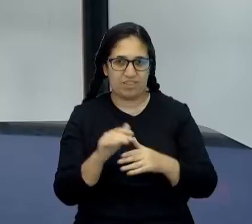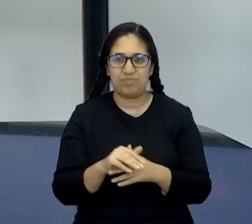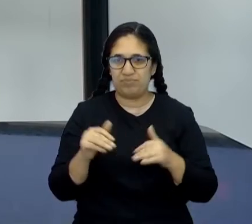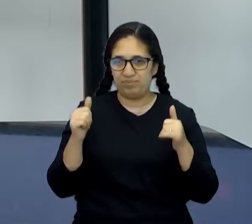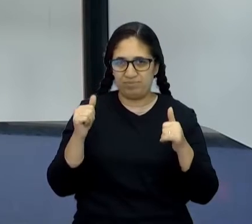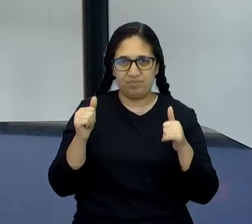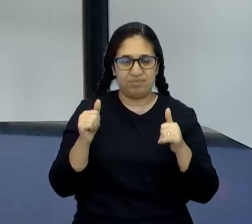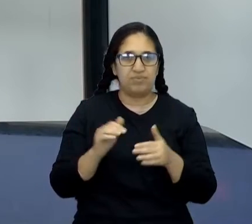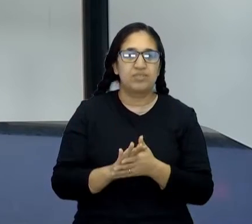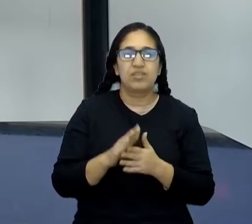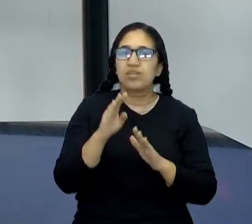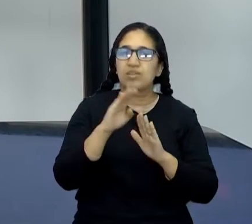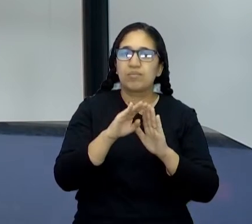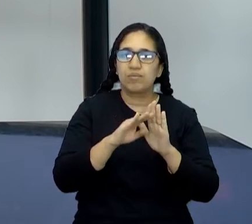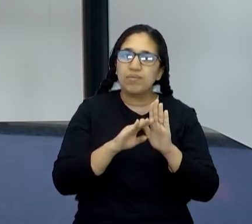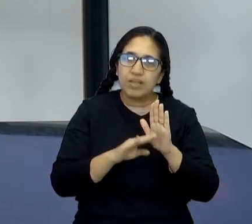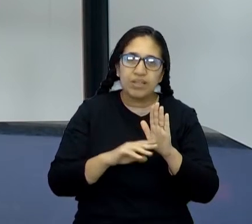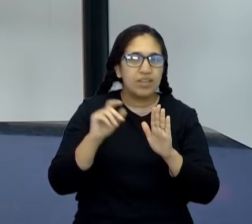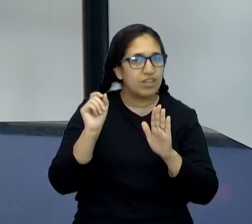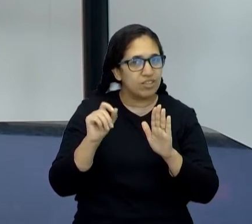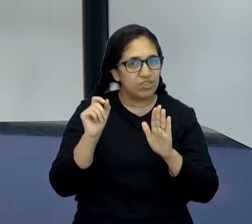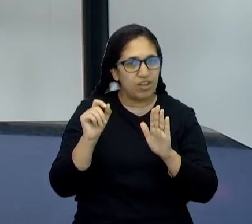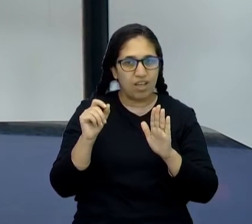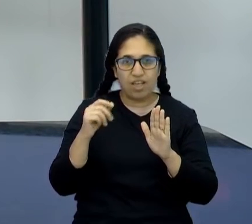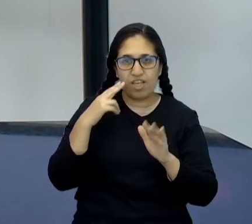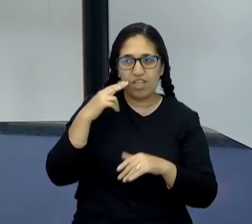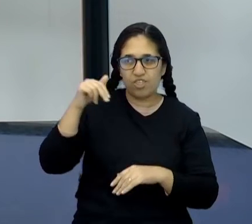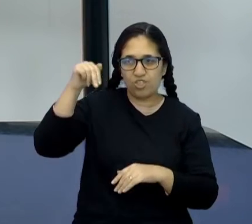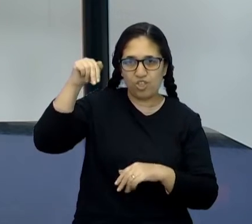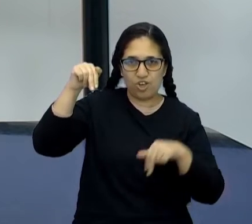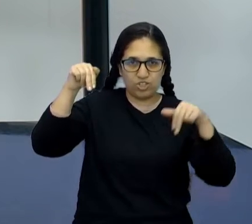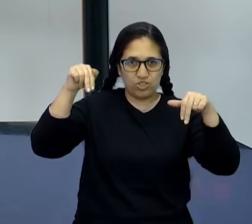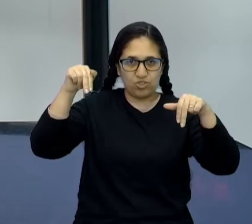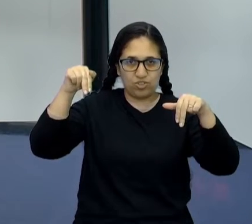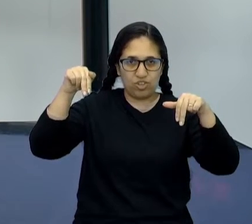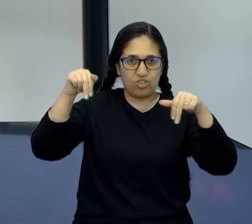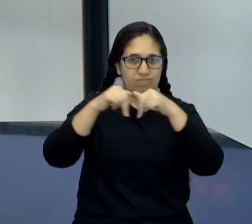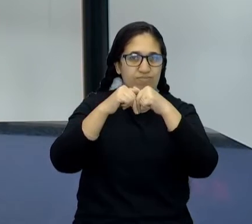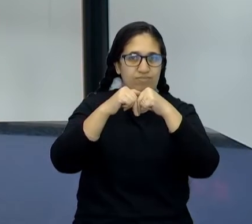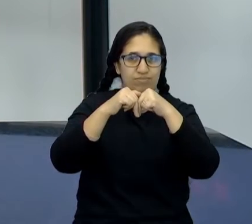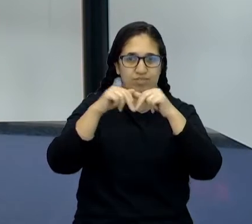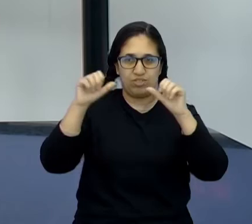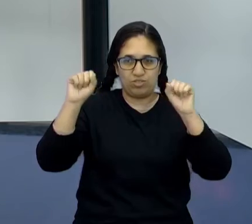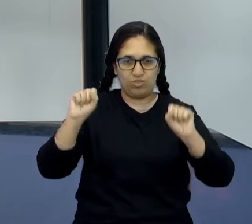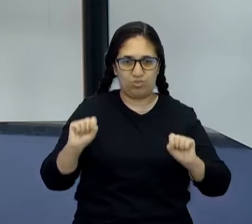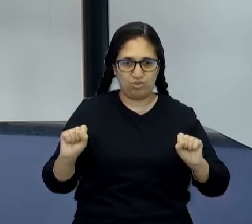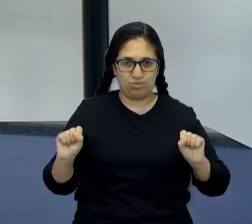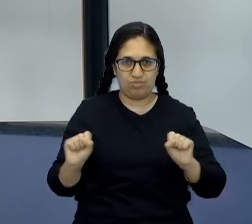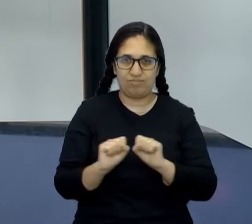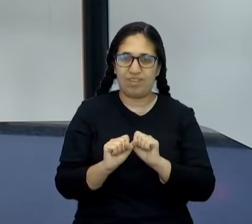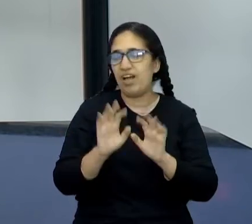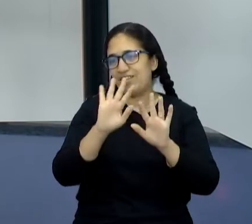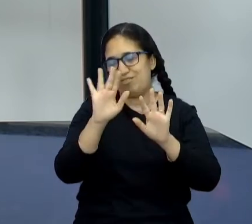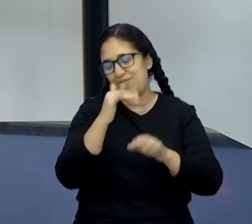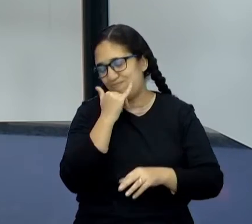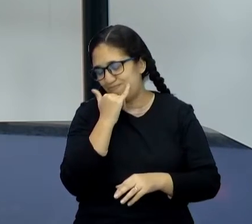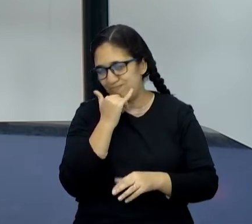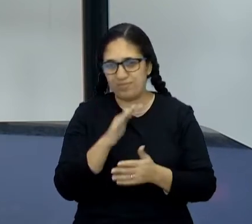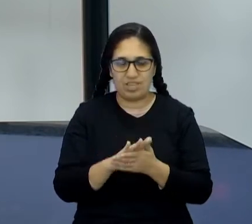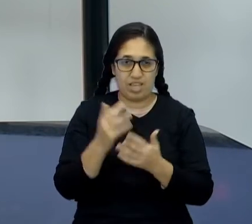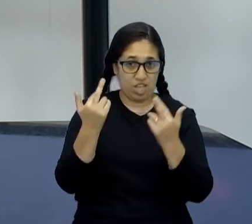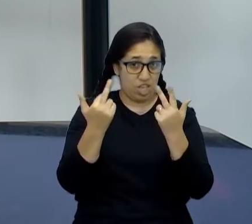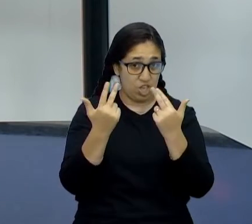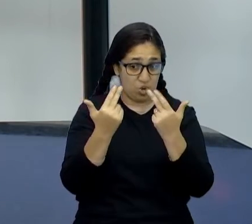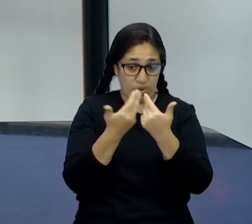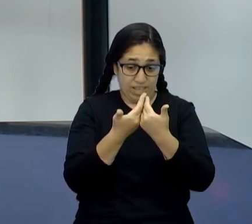Então, uma propriedade que a gente diz é norte com norte se atrai, né? Ou sul com sul, desculpa. iguais